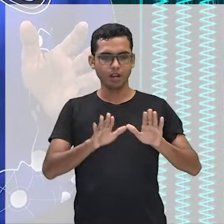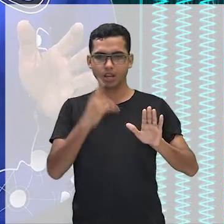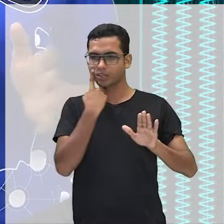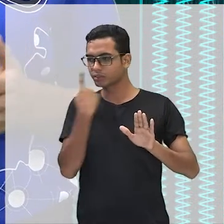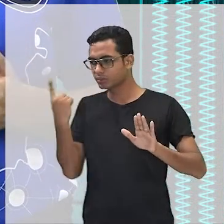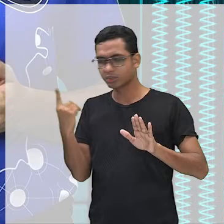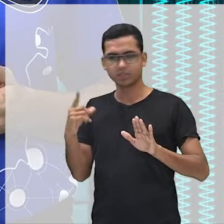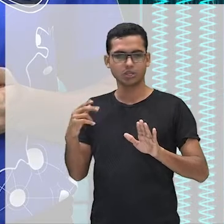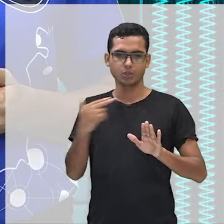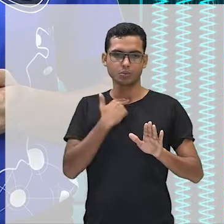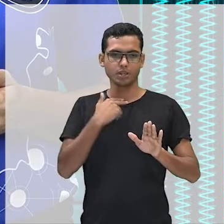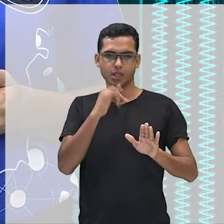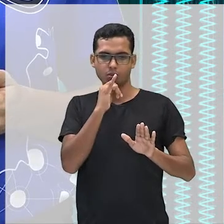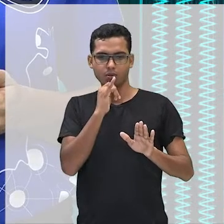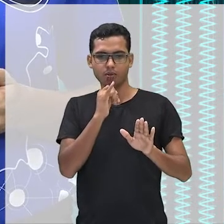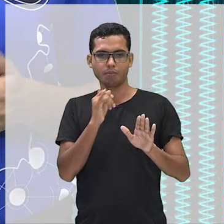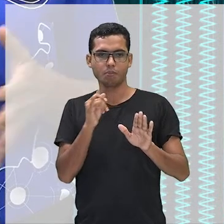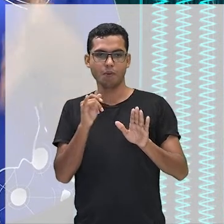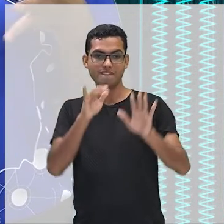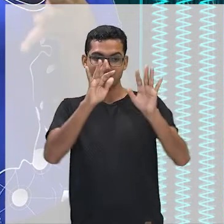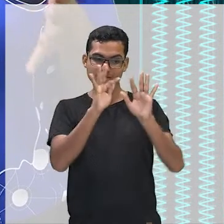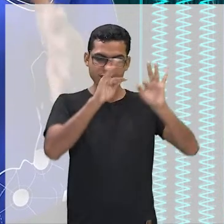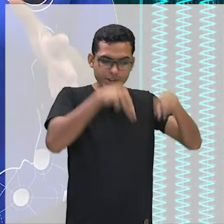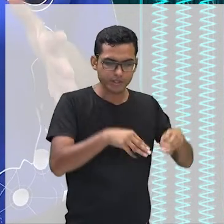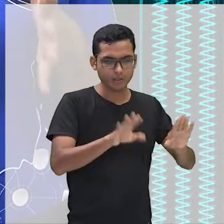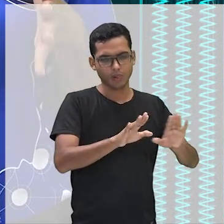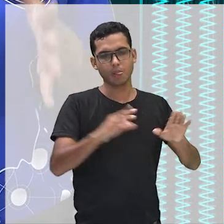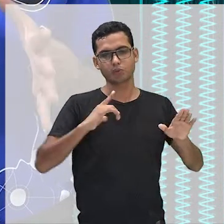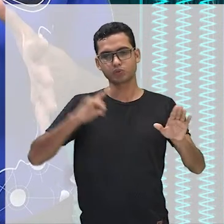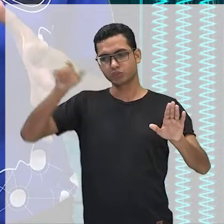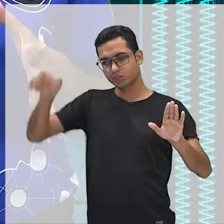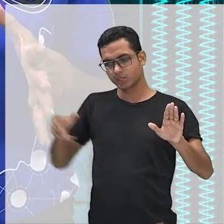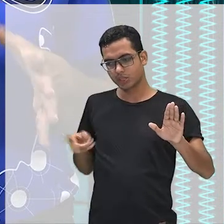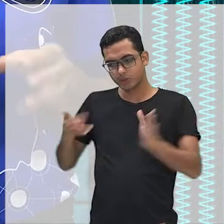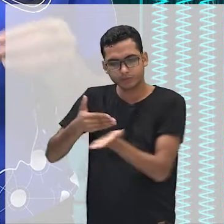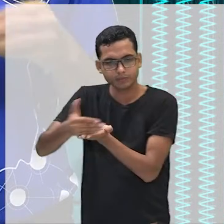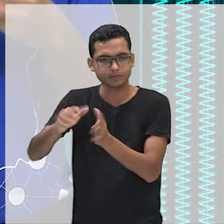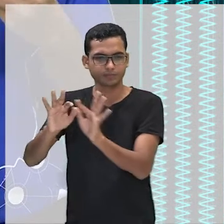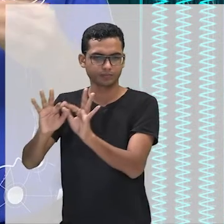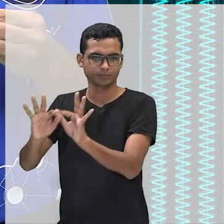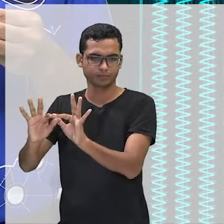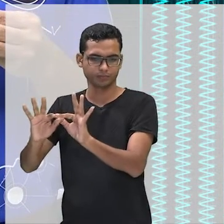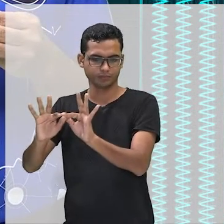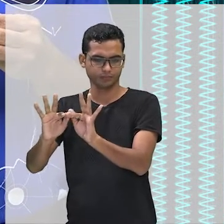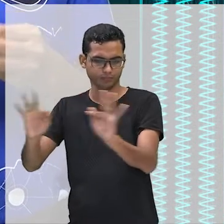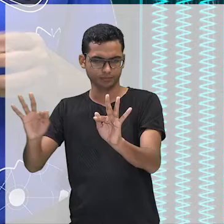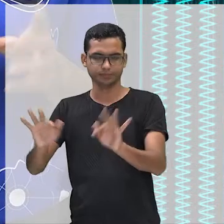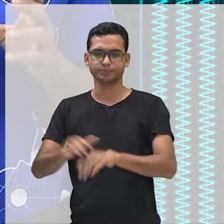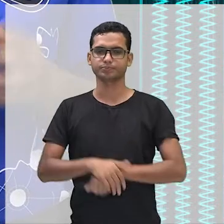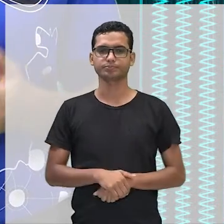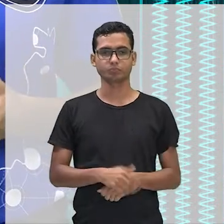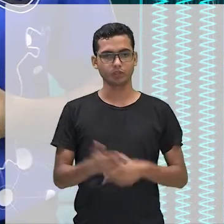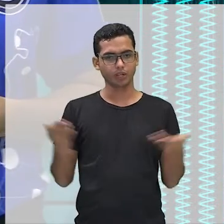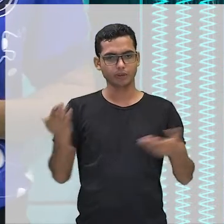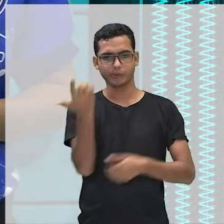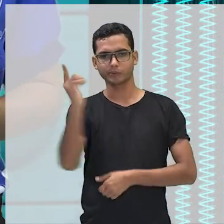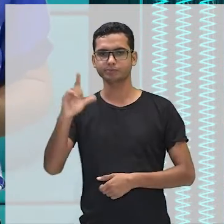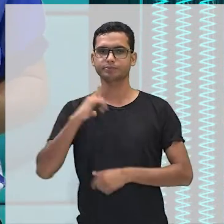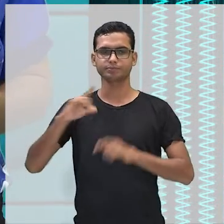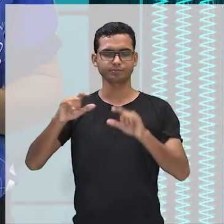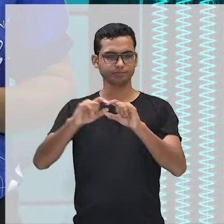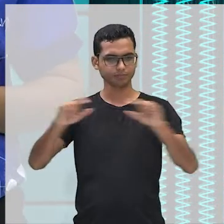pro final, right? Continuando, vamos vendo mais algumas outras frases para ficar mais claro para vocês esse uso. Vamos